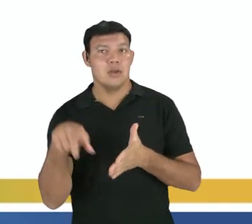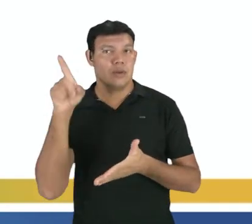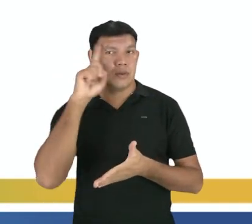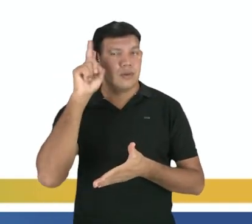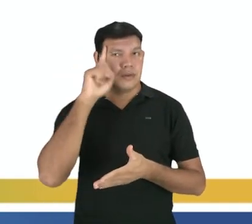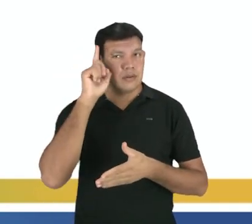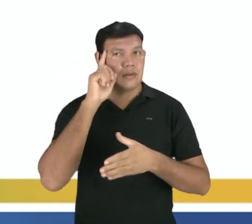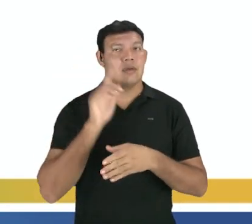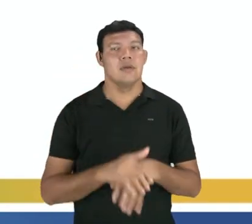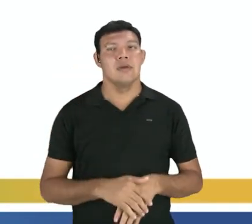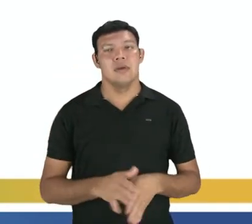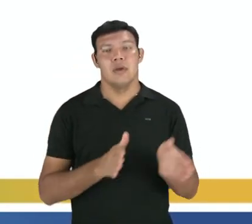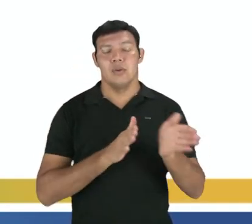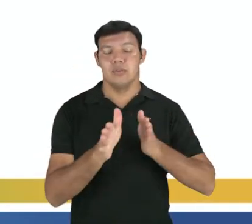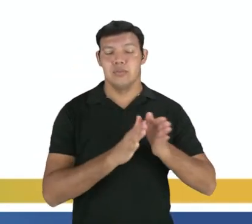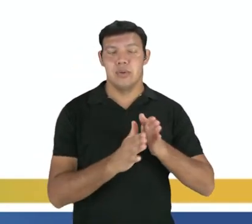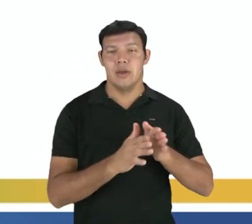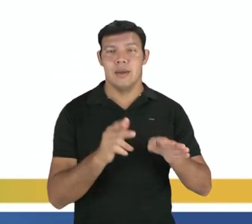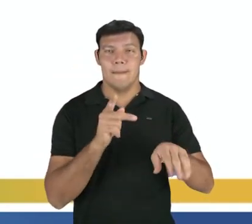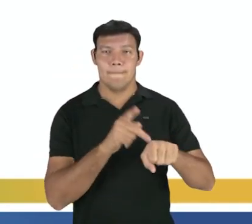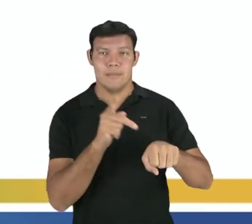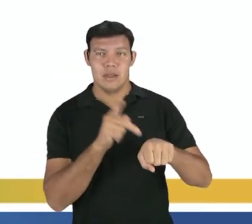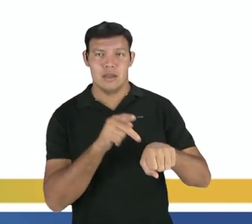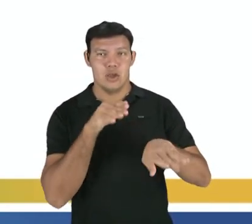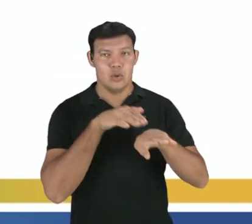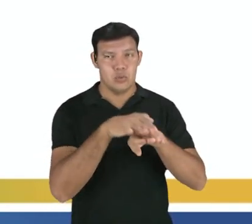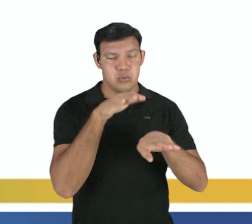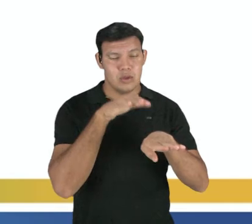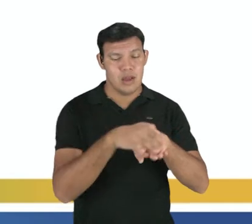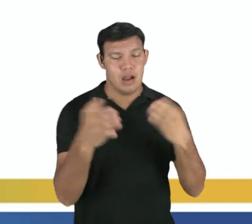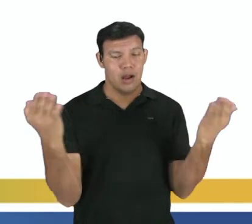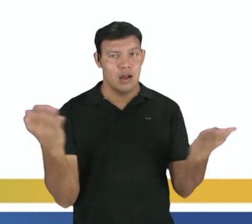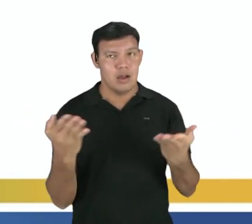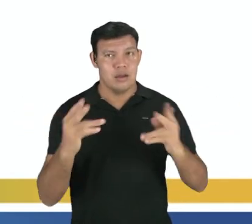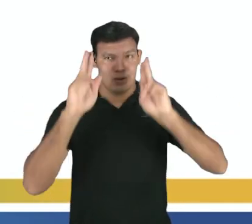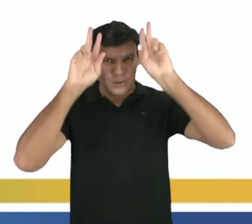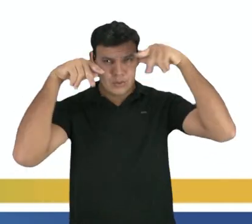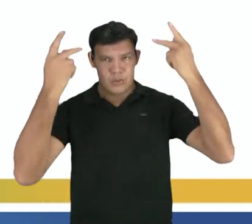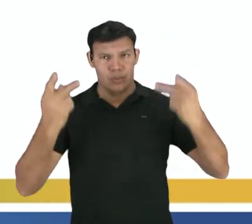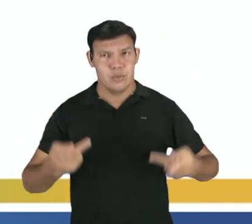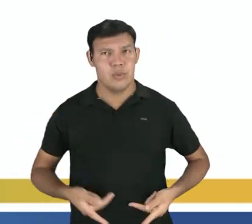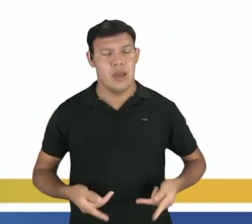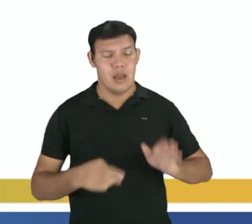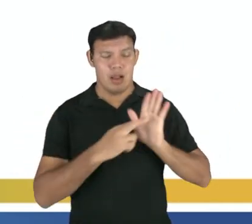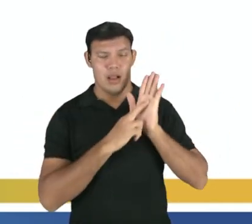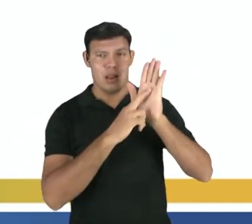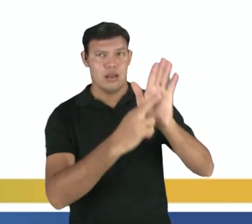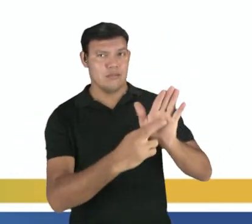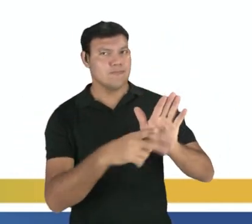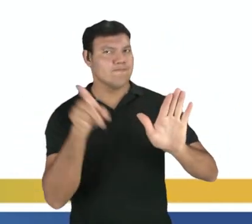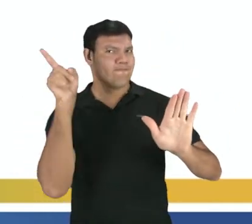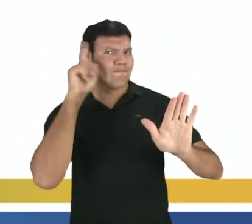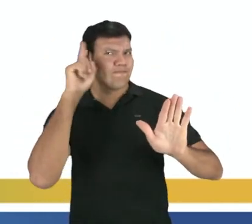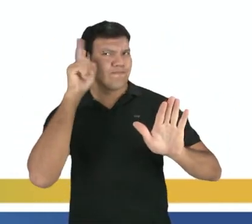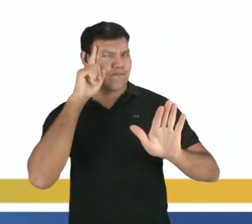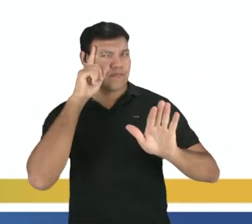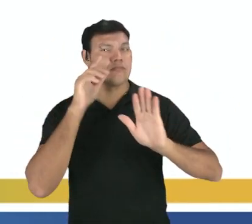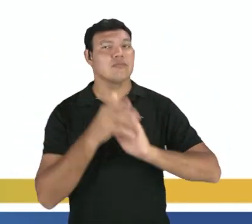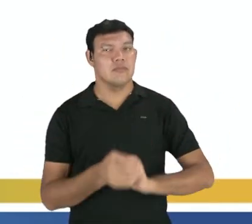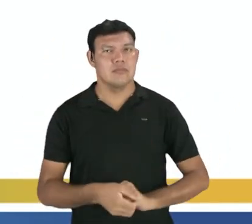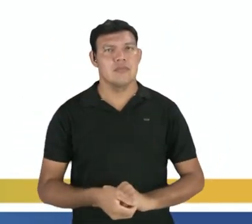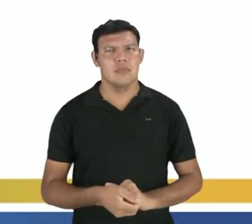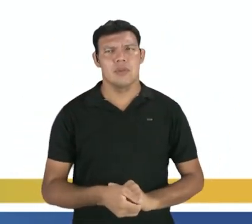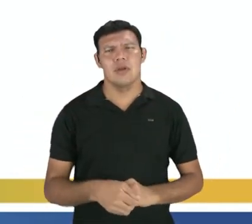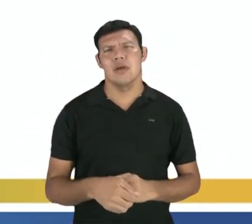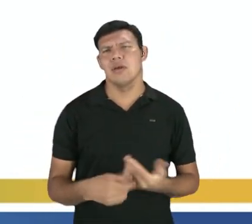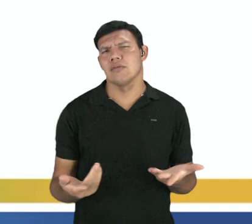Neolítico, nessas pinturas rupestres, nós vamos ter agora o ser humano representado no cotidiano. E o cotidiano